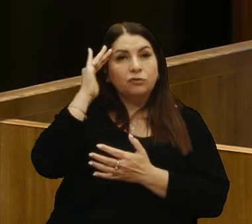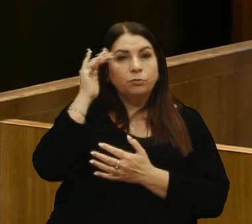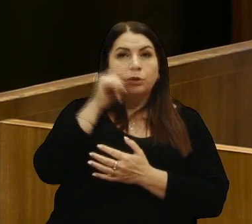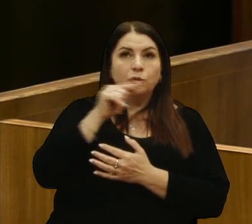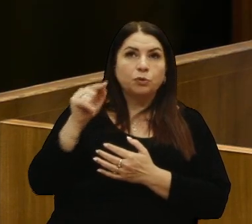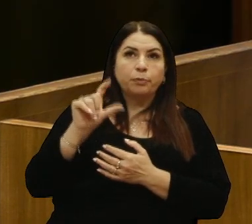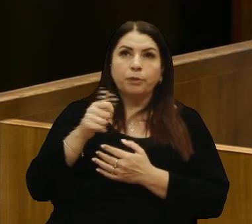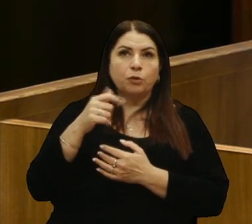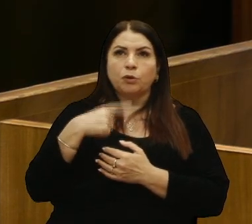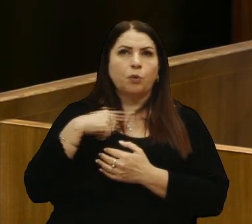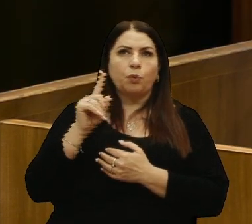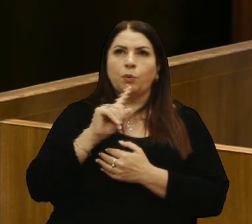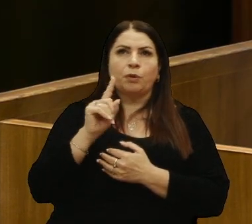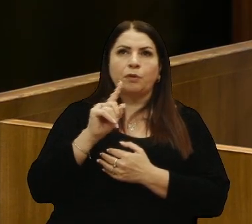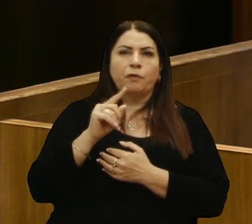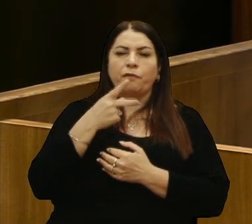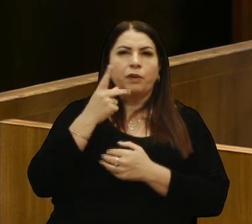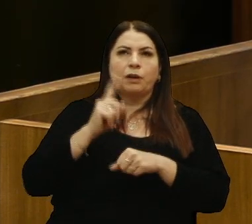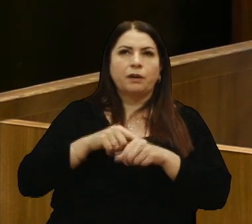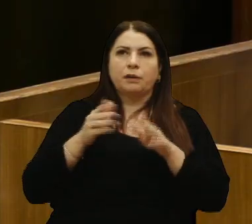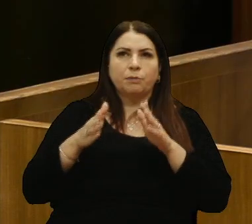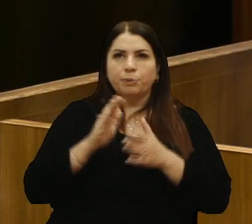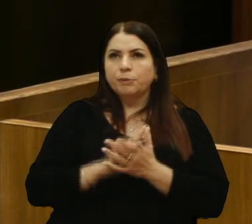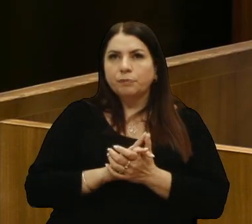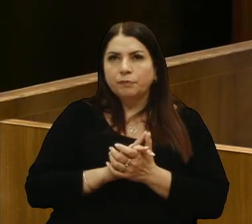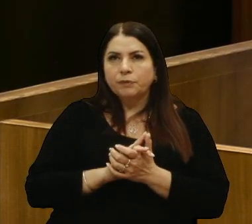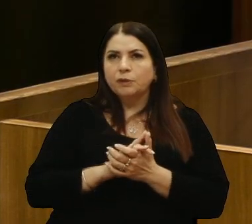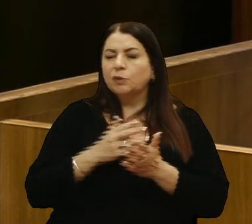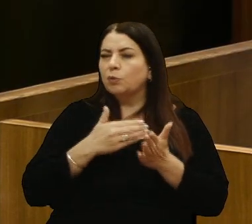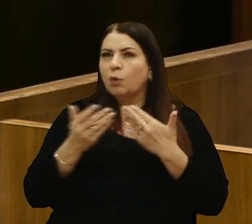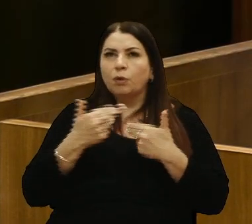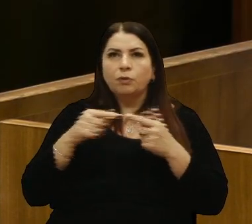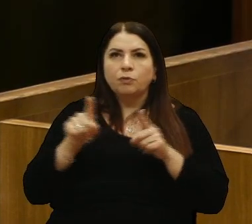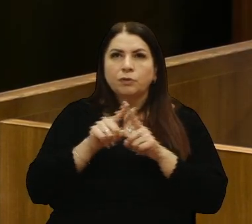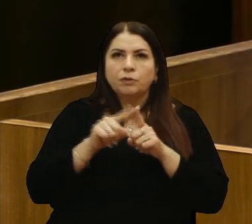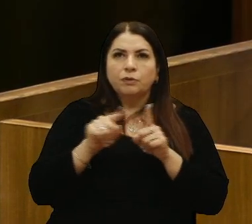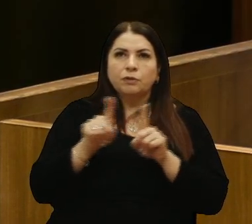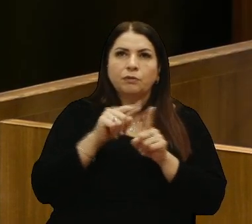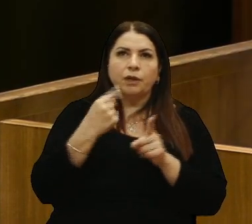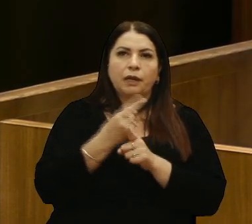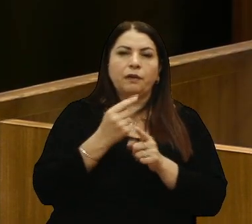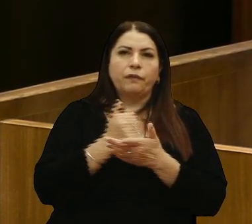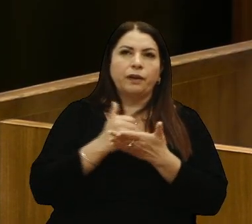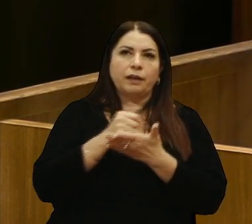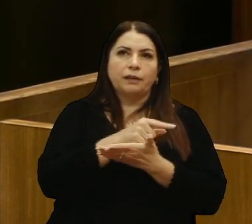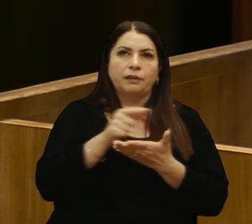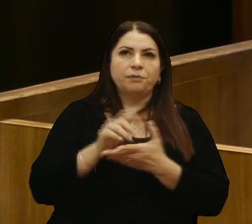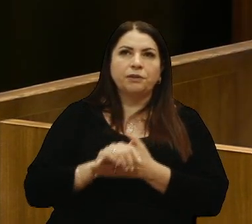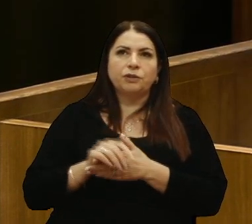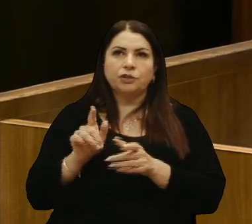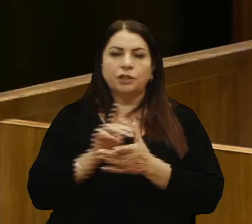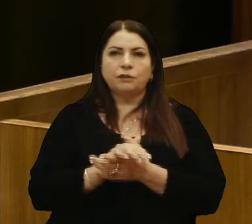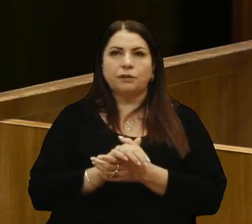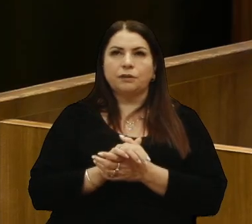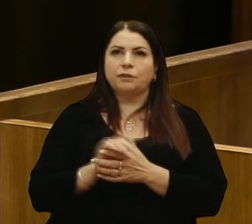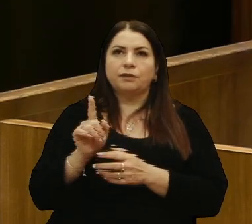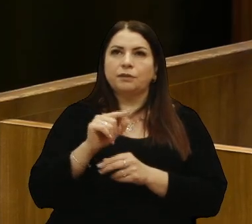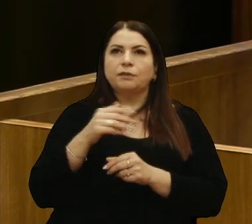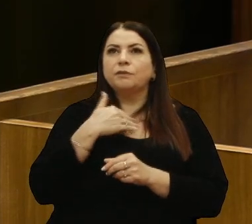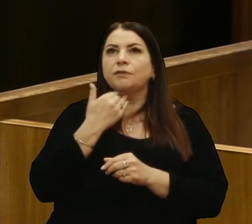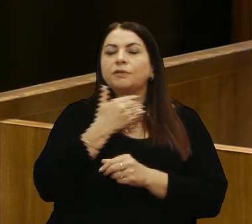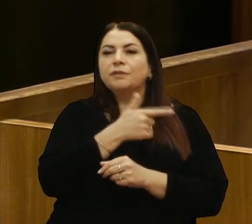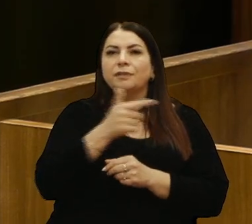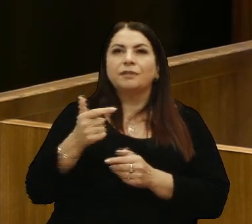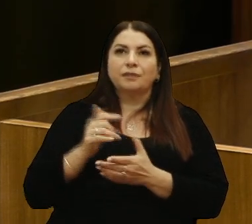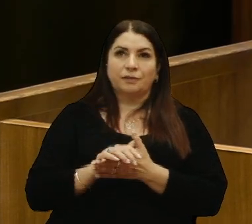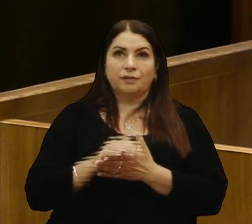que o melhor não era falar naquele momento. Qualquer coisa que os vereadores da base viessem a falar aqui, não ia servir.